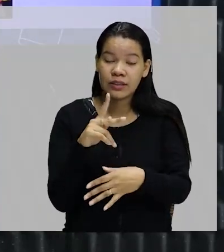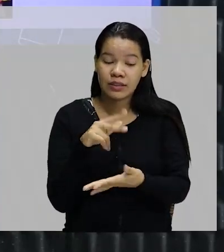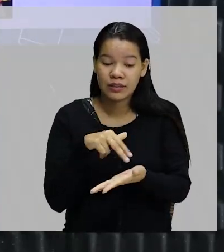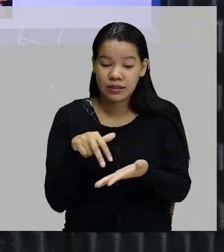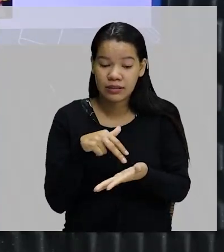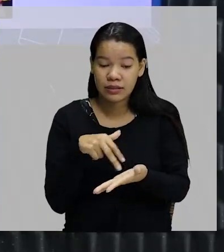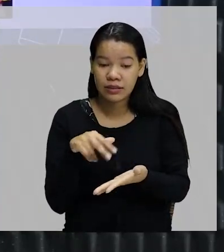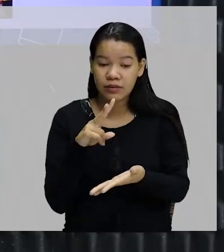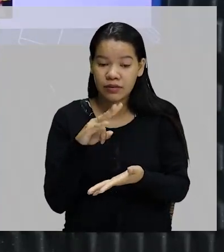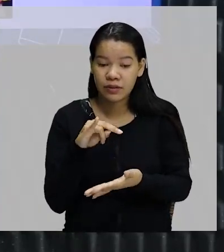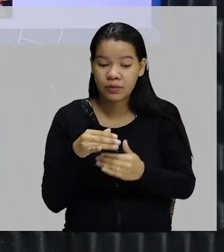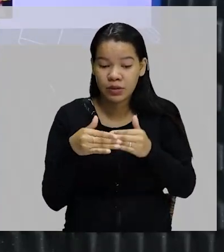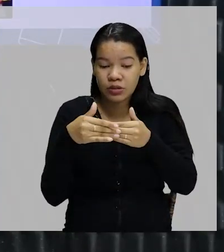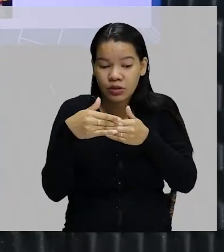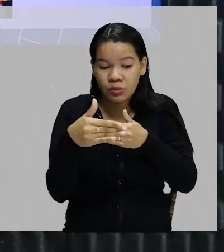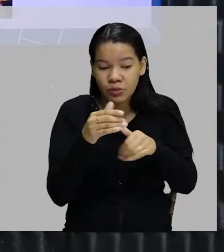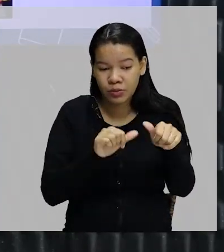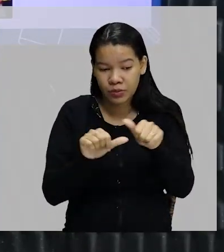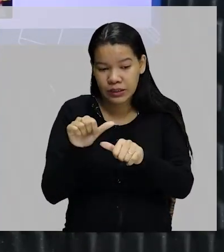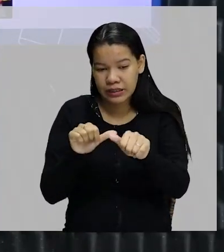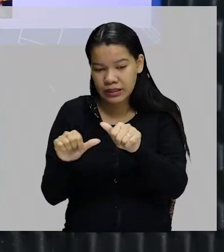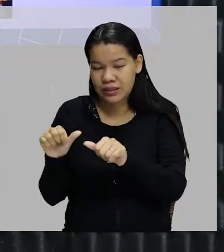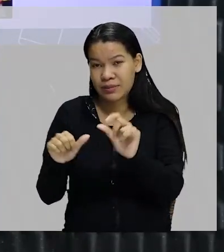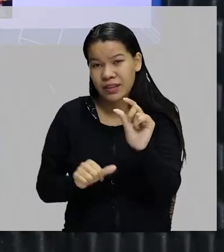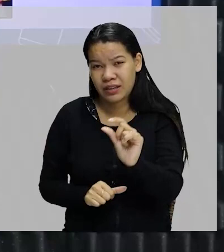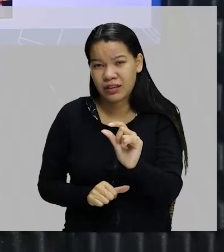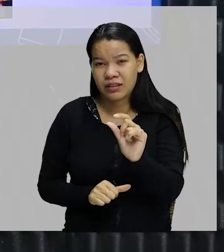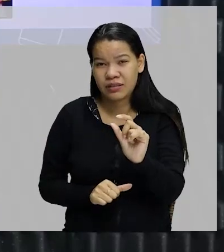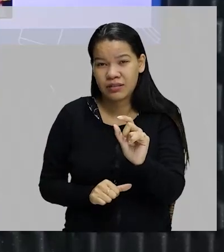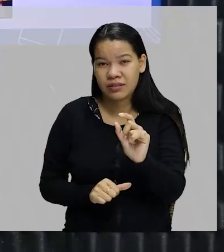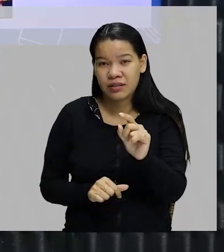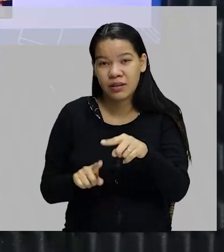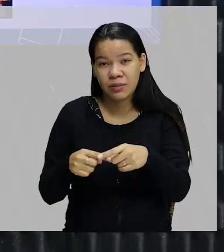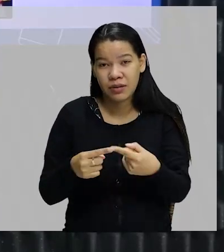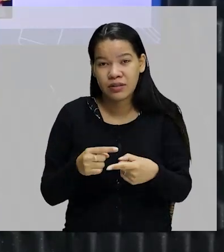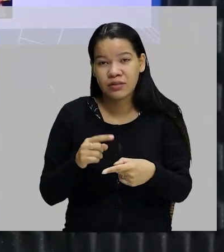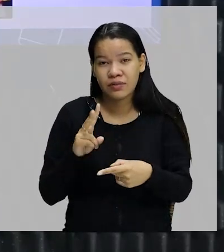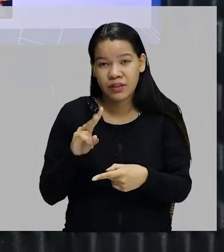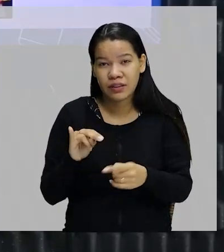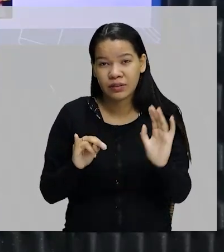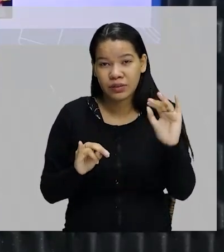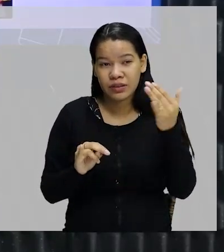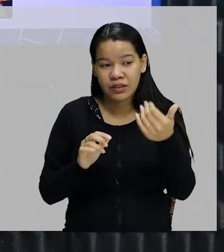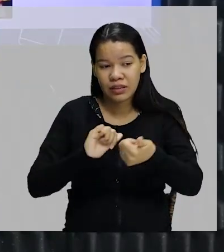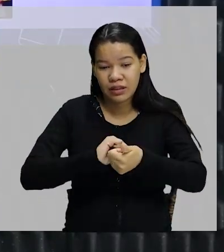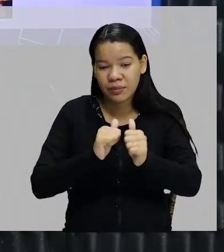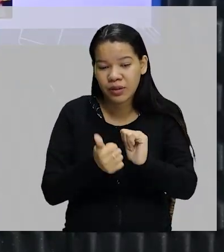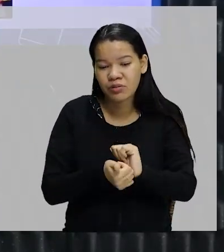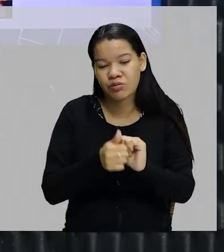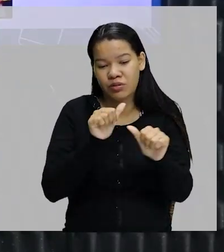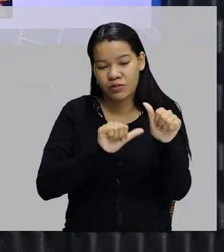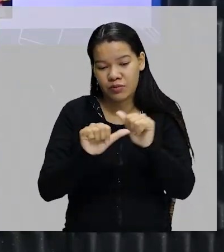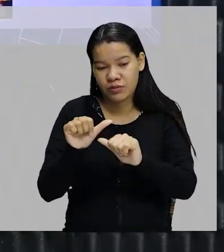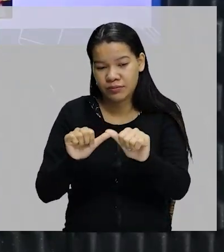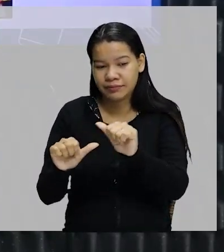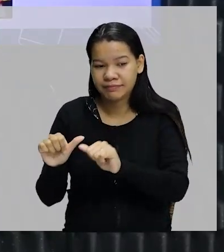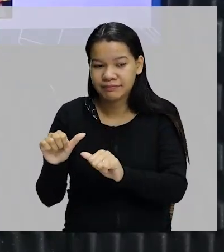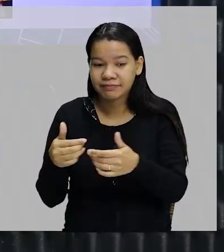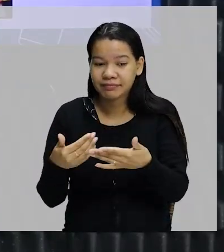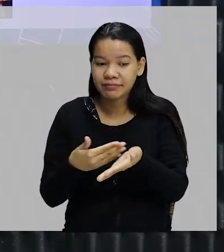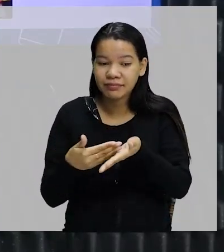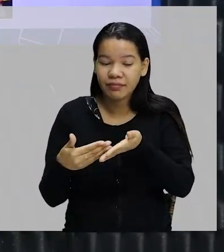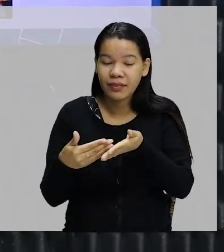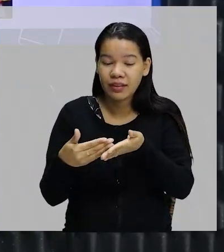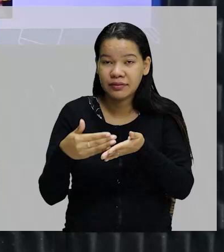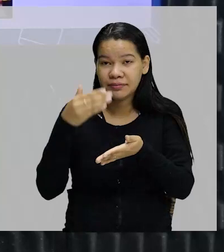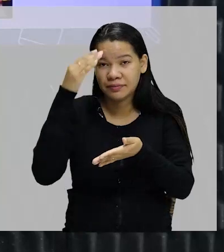vão sofrendo alterações, pequenas alterações, mas elas vão sofrendo ali, vão se adaptando e vão se tornando